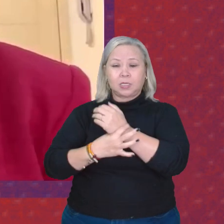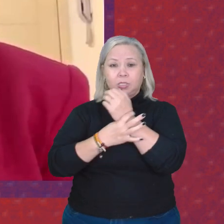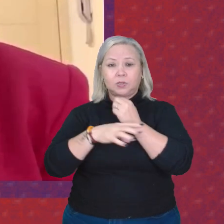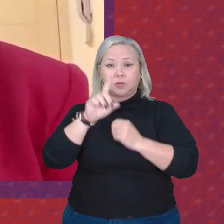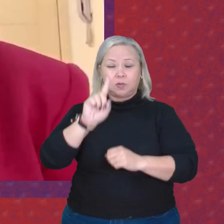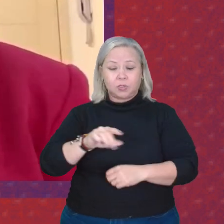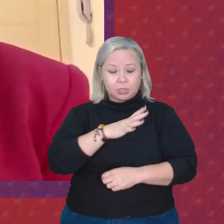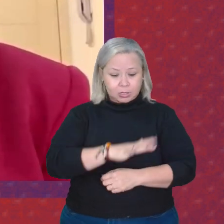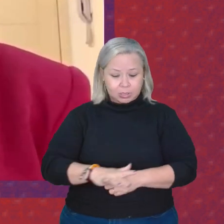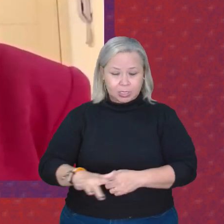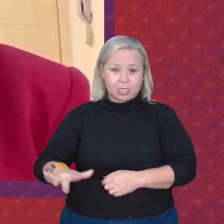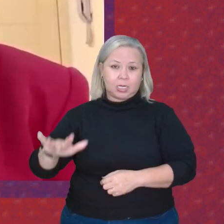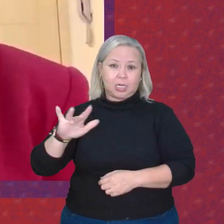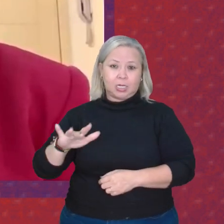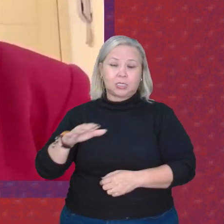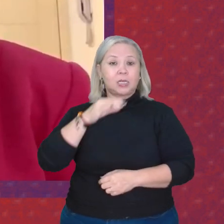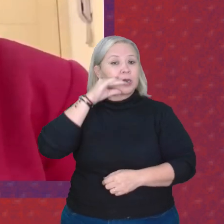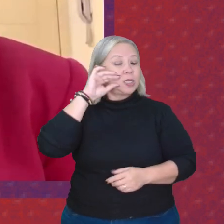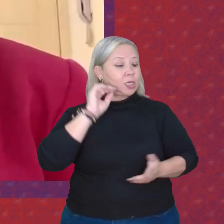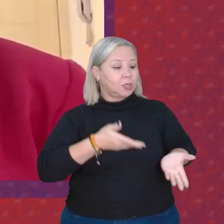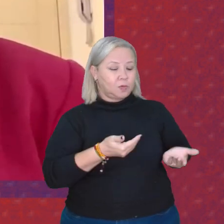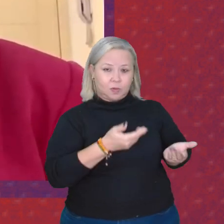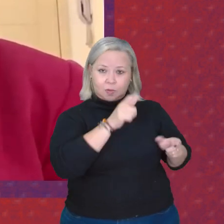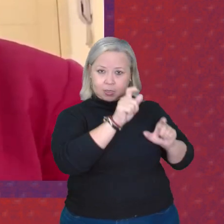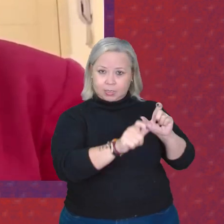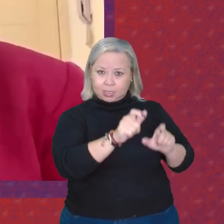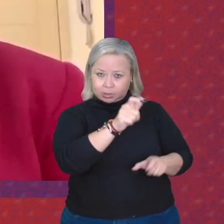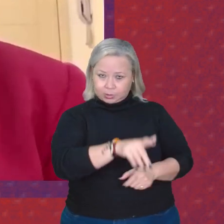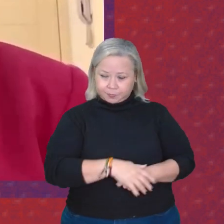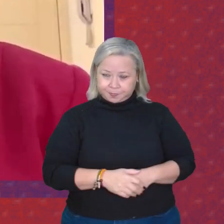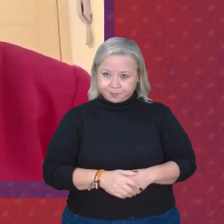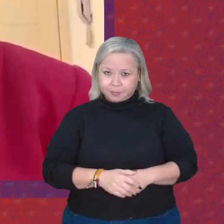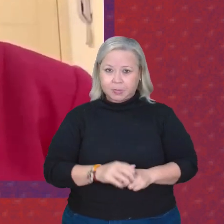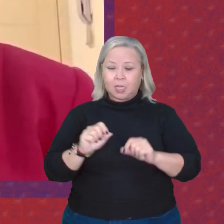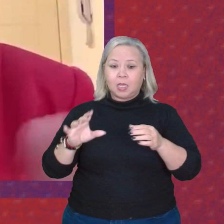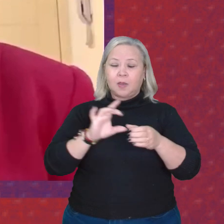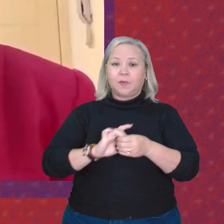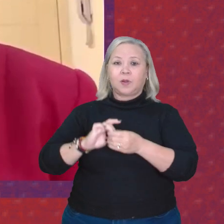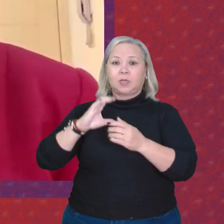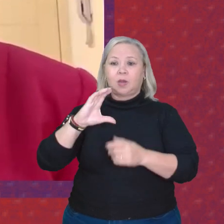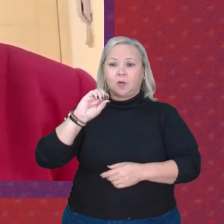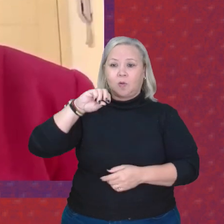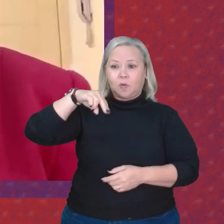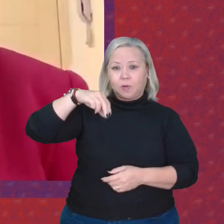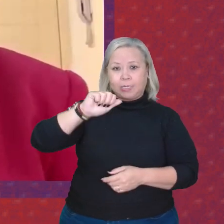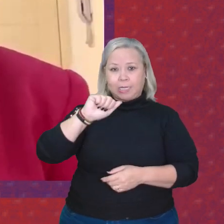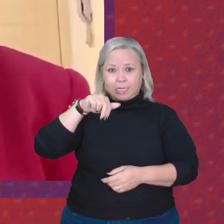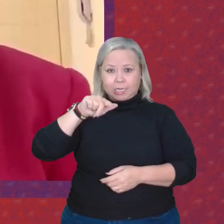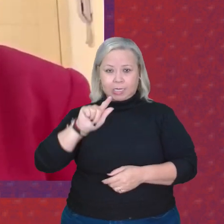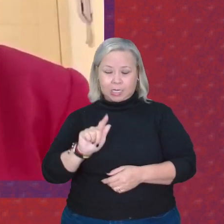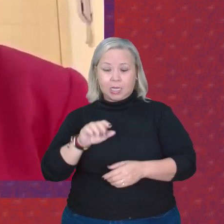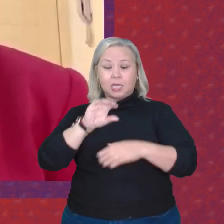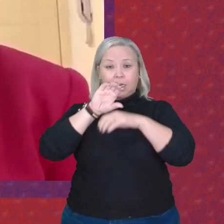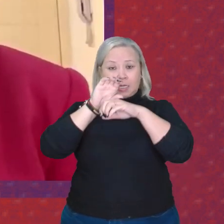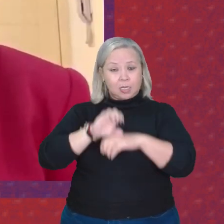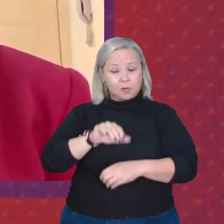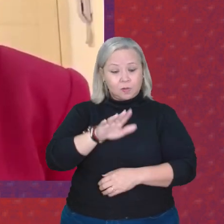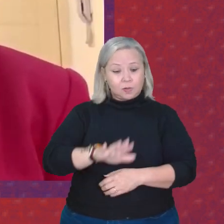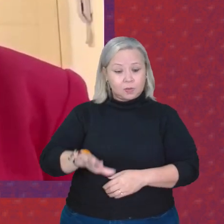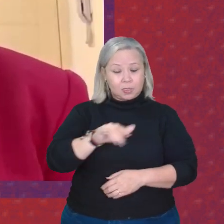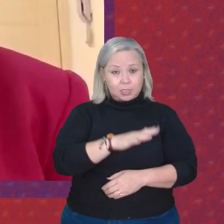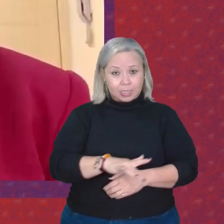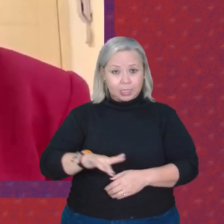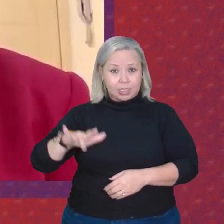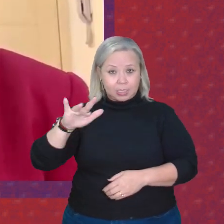da Criança e do Adolescente, e vinculado ao CONANDA, né, que era o Conselho da Criança e do Adolescente, foram